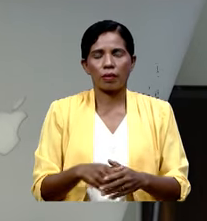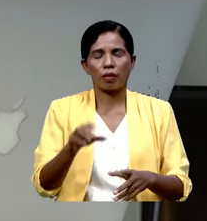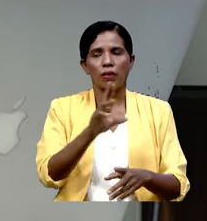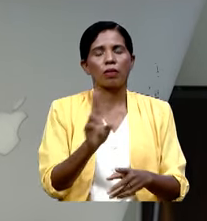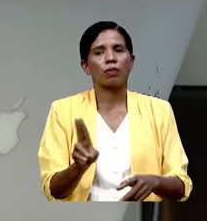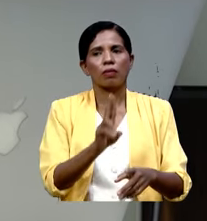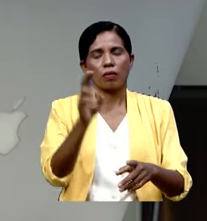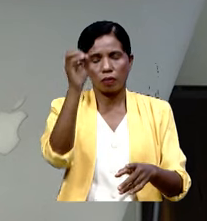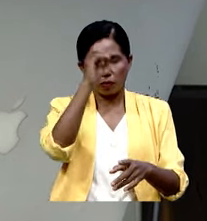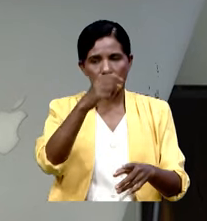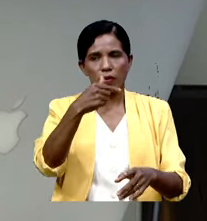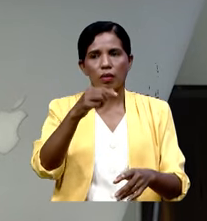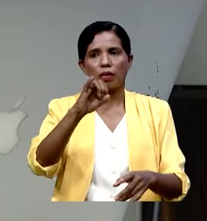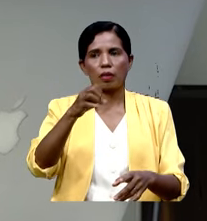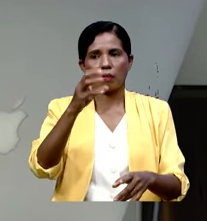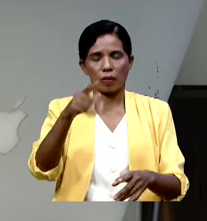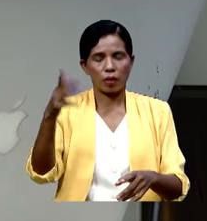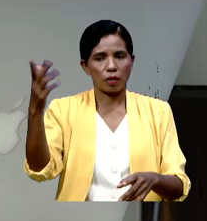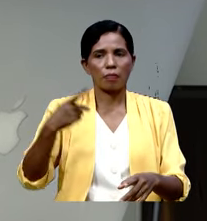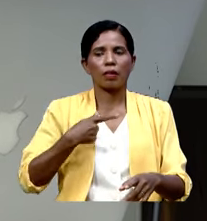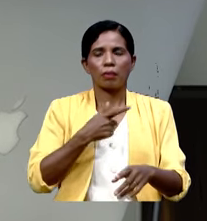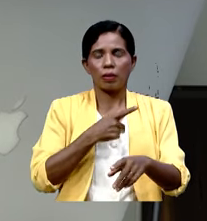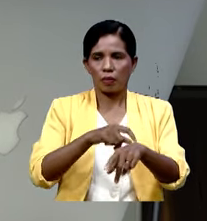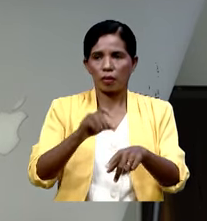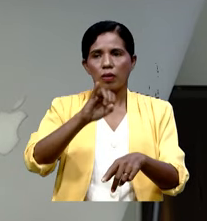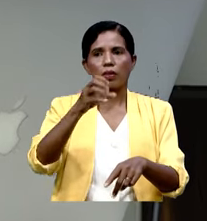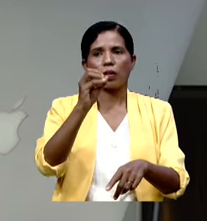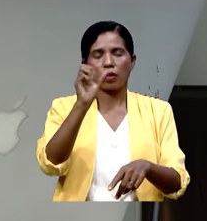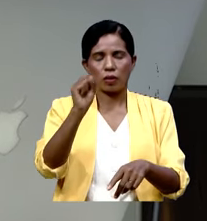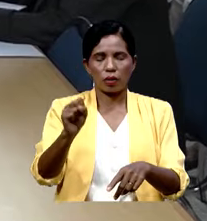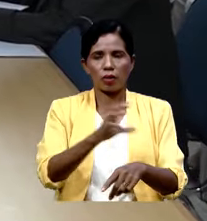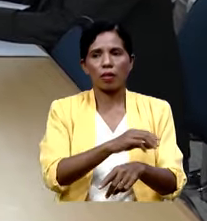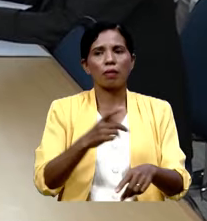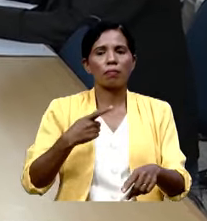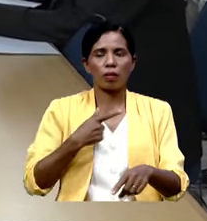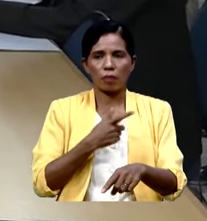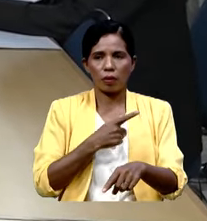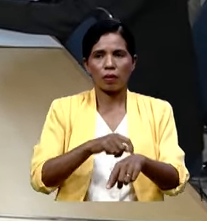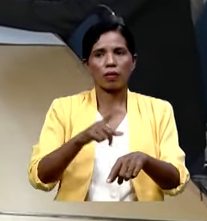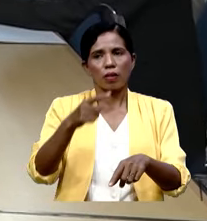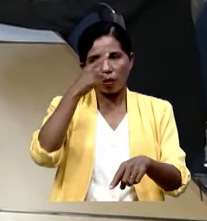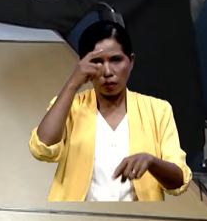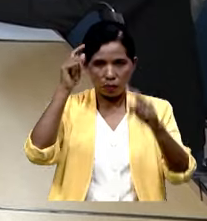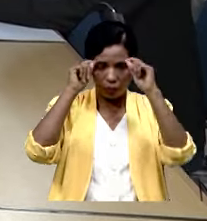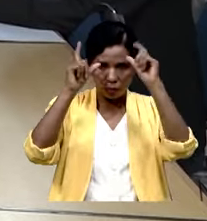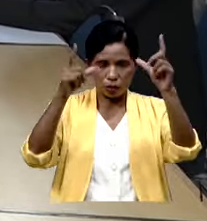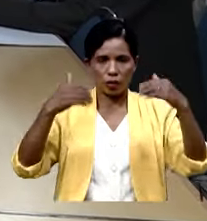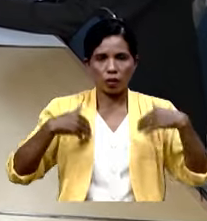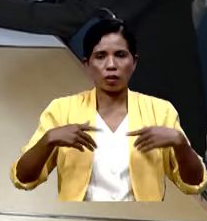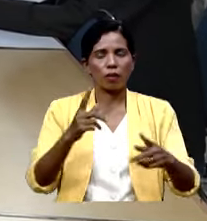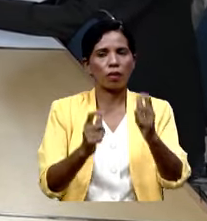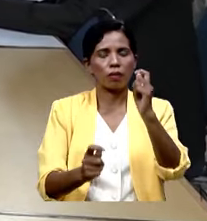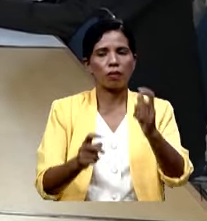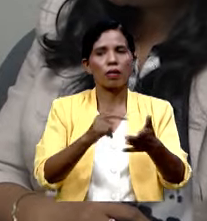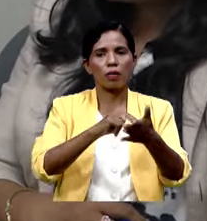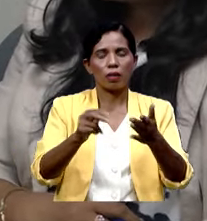unidade de observação GSMP ia parlamento nacional José Pereira lamenta ho iniciativa parlamento nacional nian ne tama timor leste ia onan ia tribunal de contas